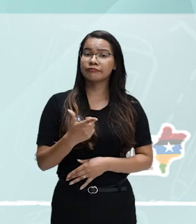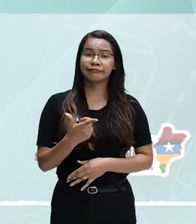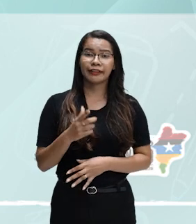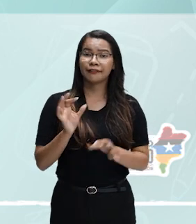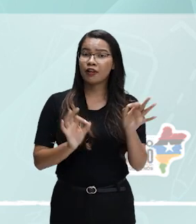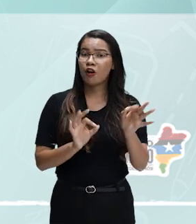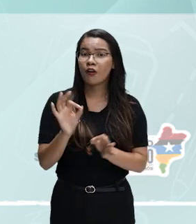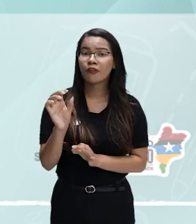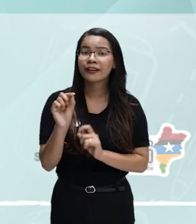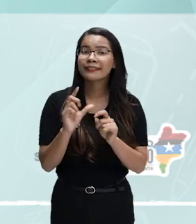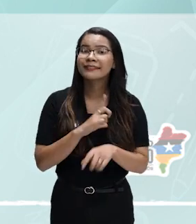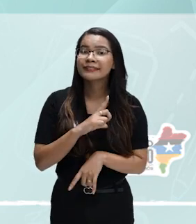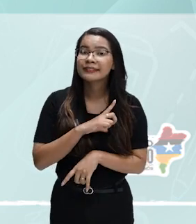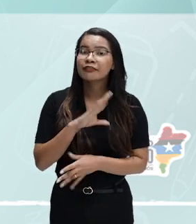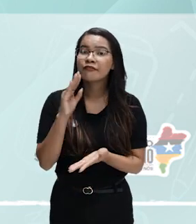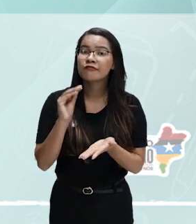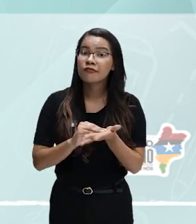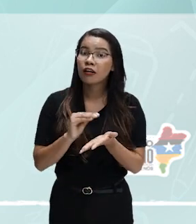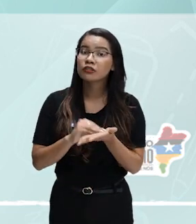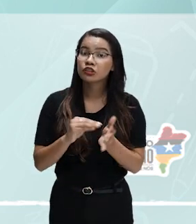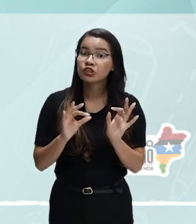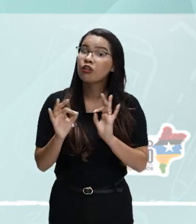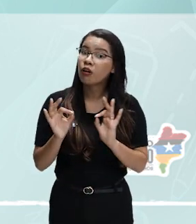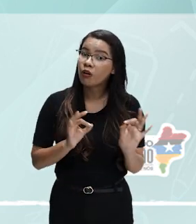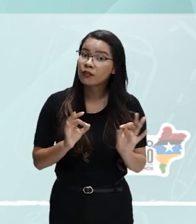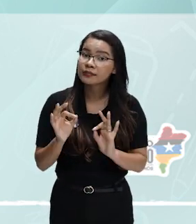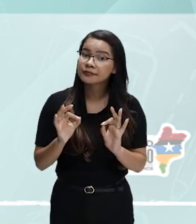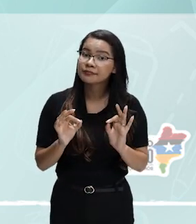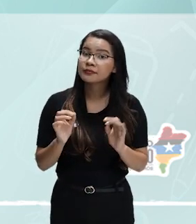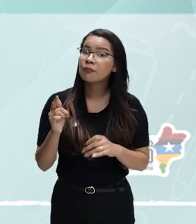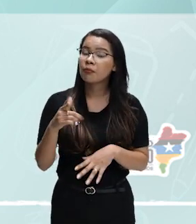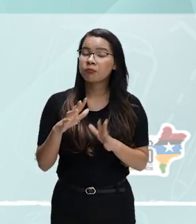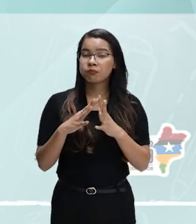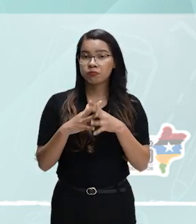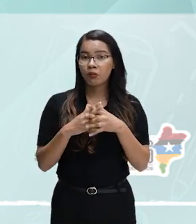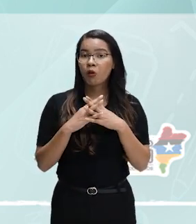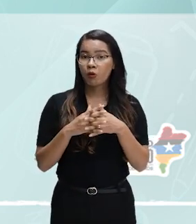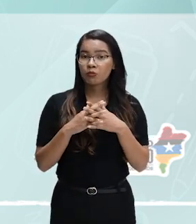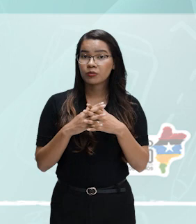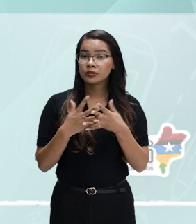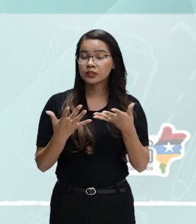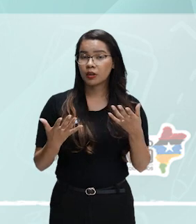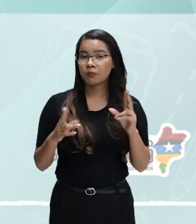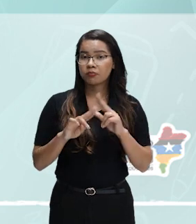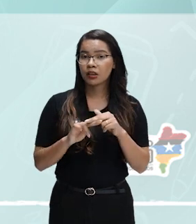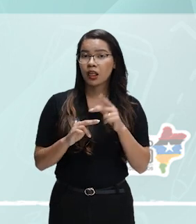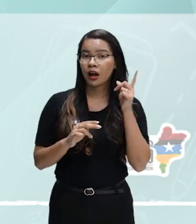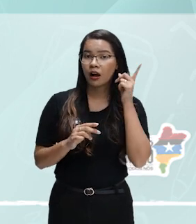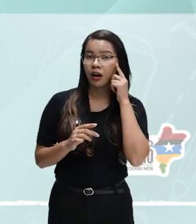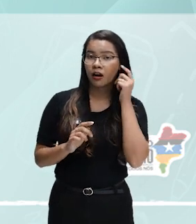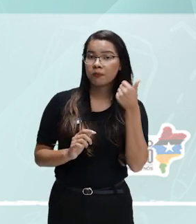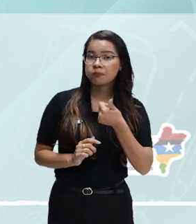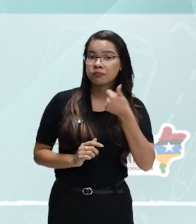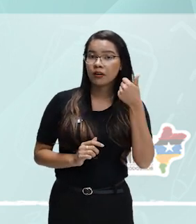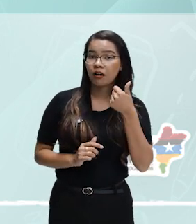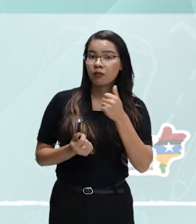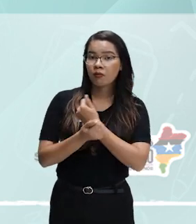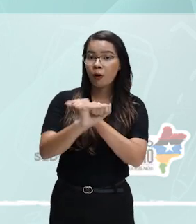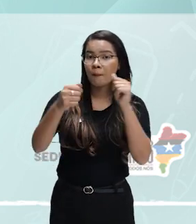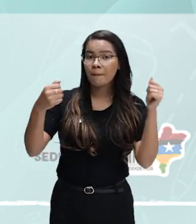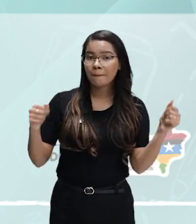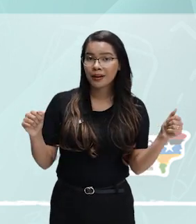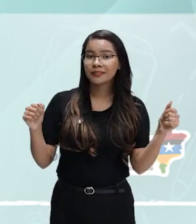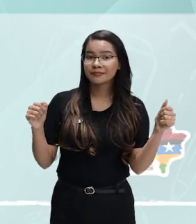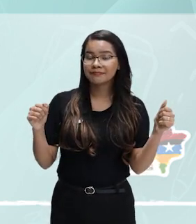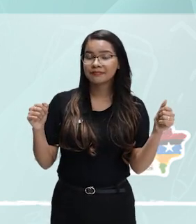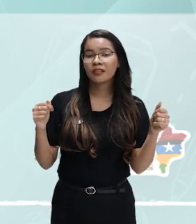o quê? Desordem. Então, por essa ideia positivista, o aumento da criminalidade ele é fruto